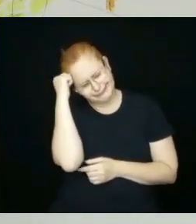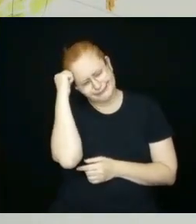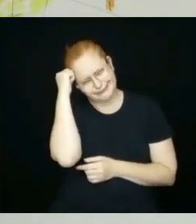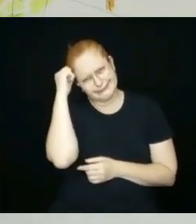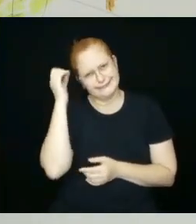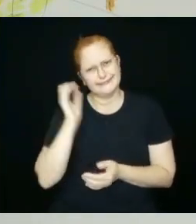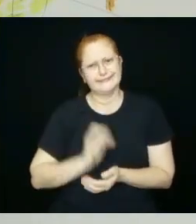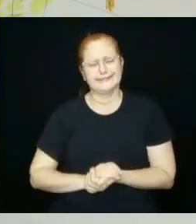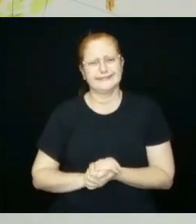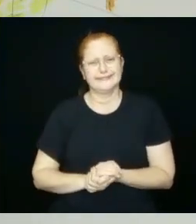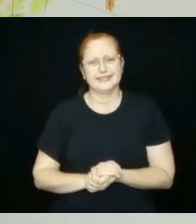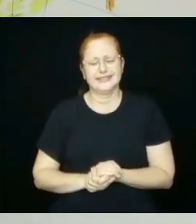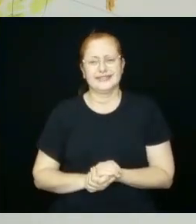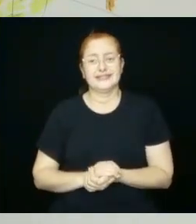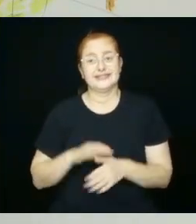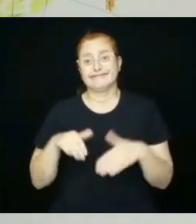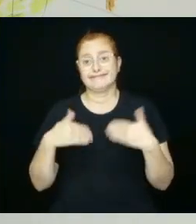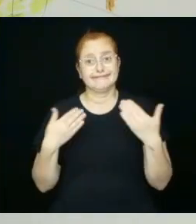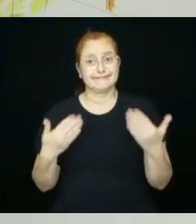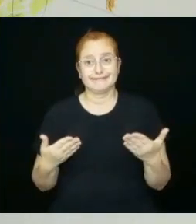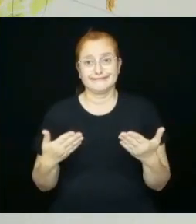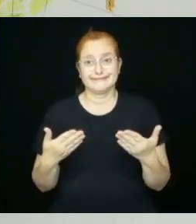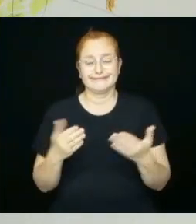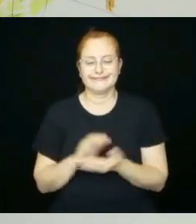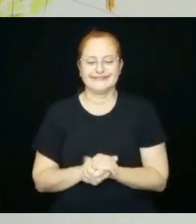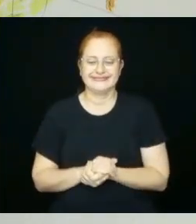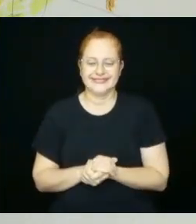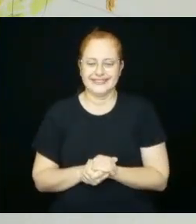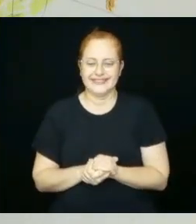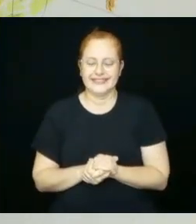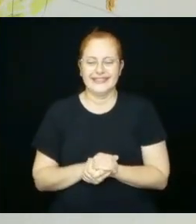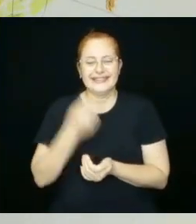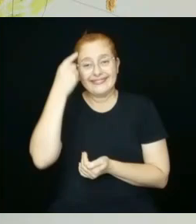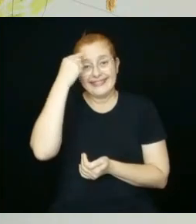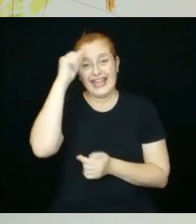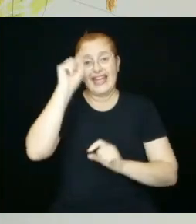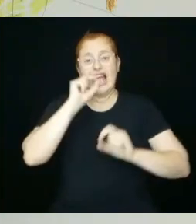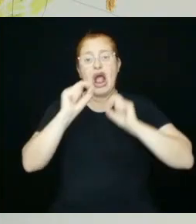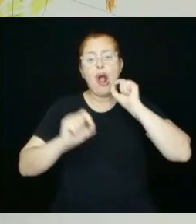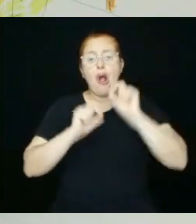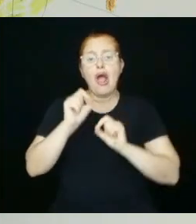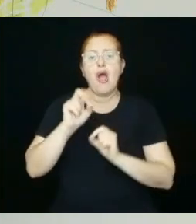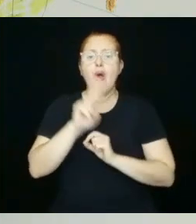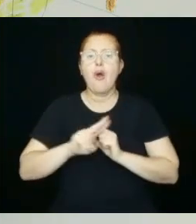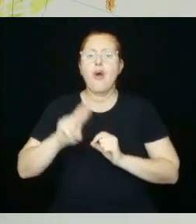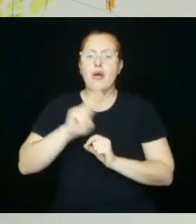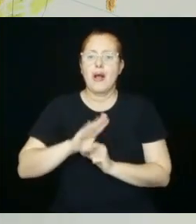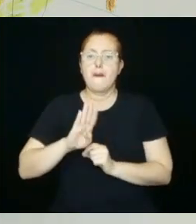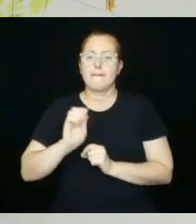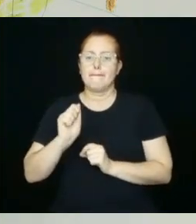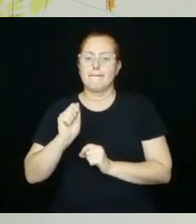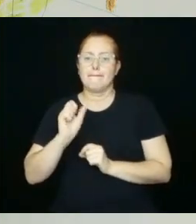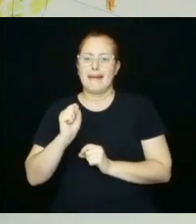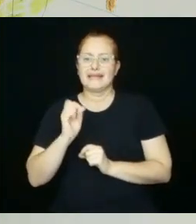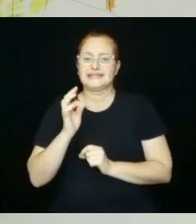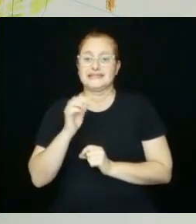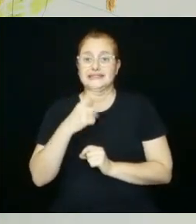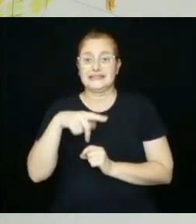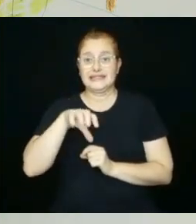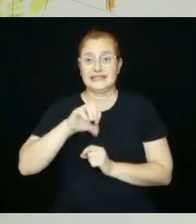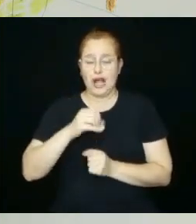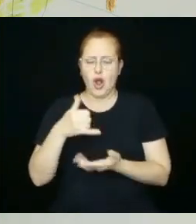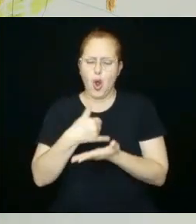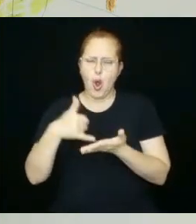eu não... eu não aí então a ideia que veio de usar o bastão oleoso eu gostei muito, porque ele